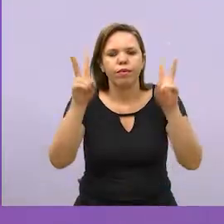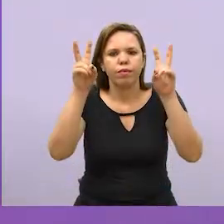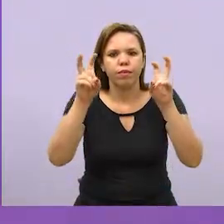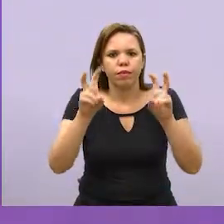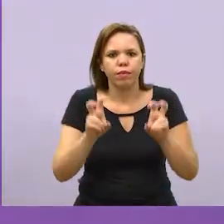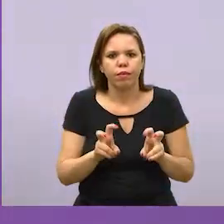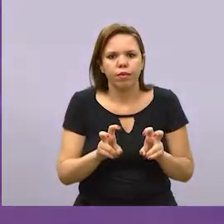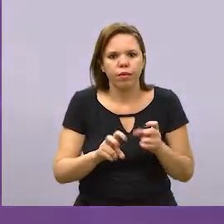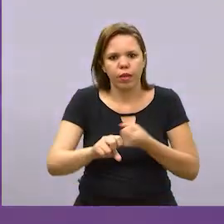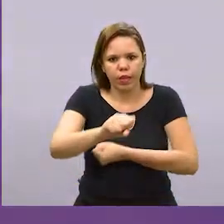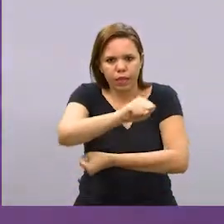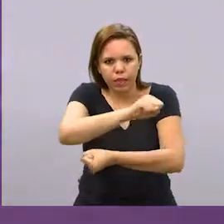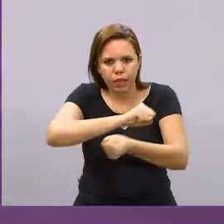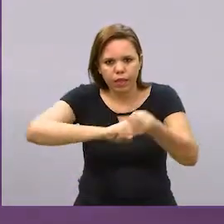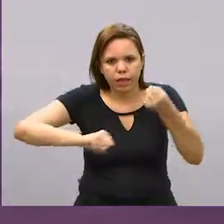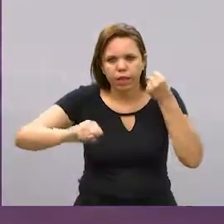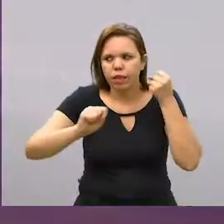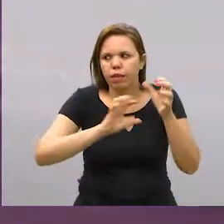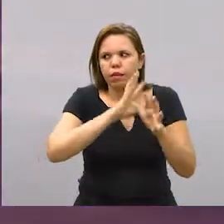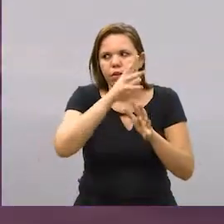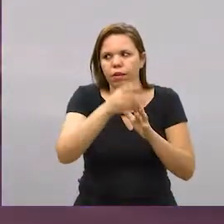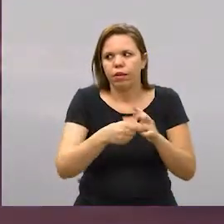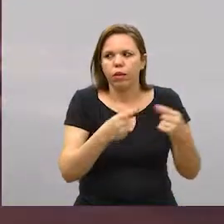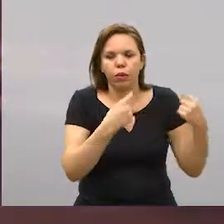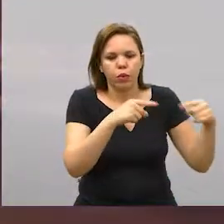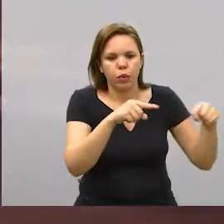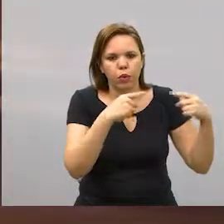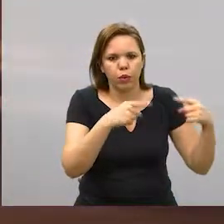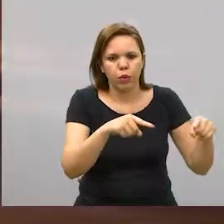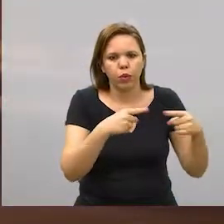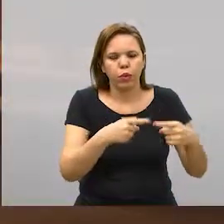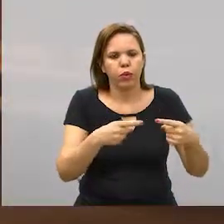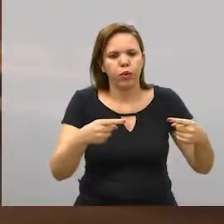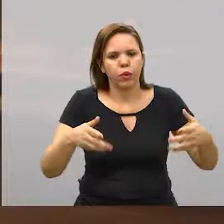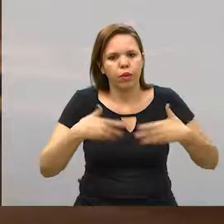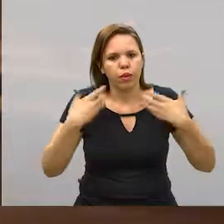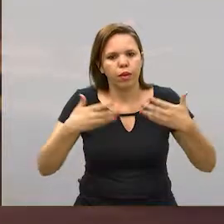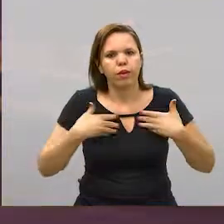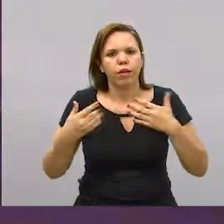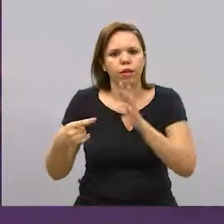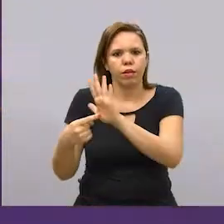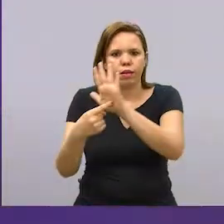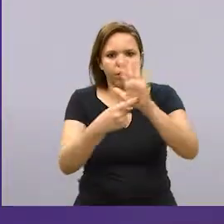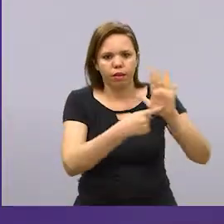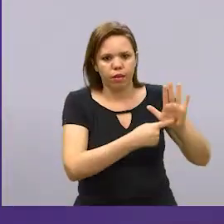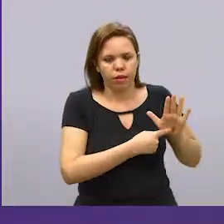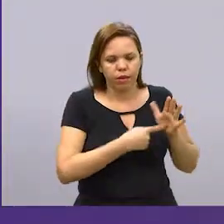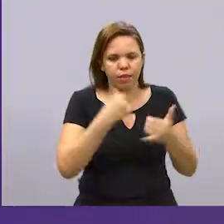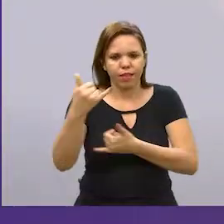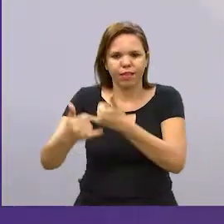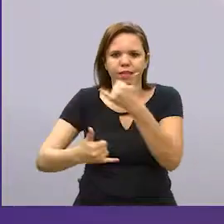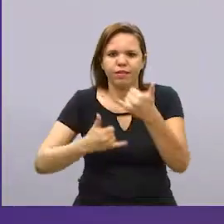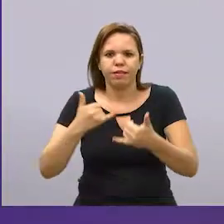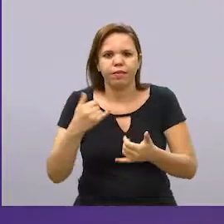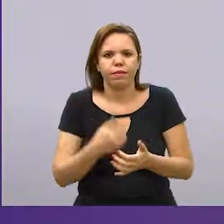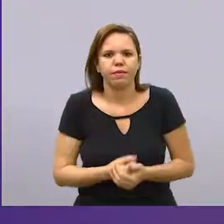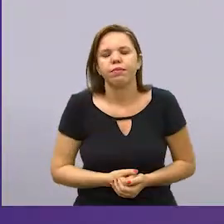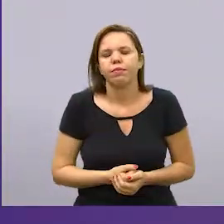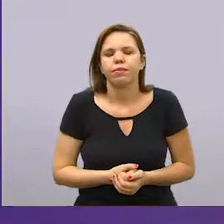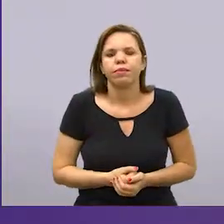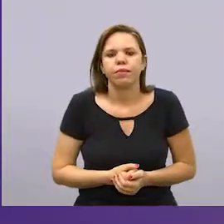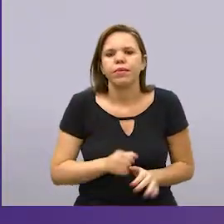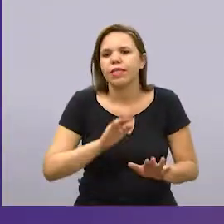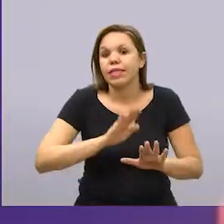A temática socioambiental em músicas com animação, apresentações com